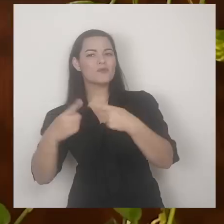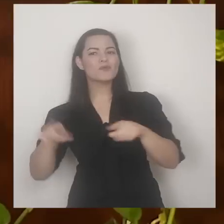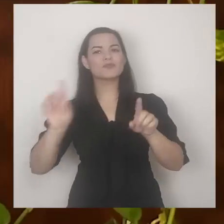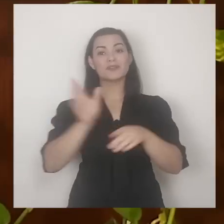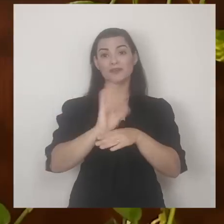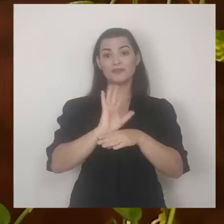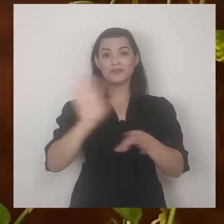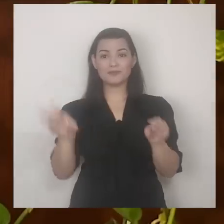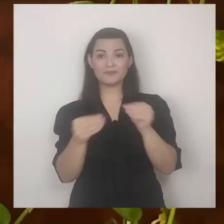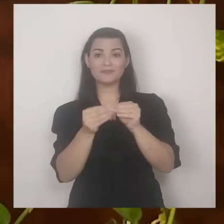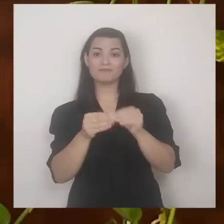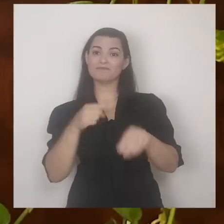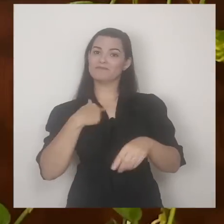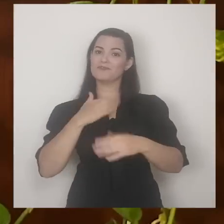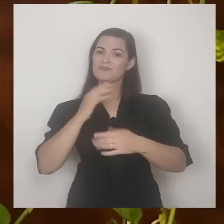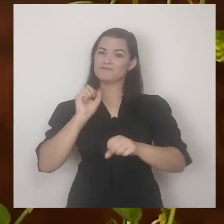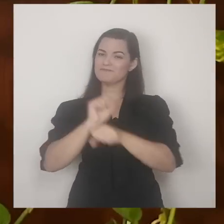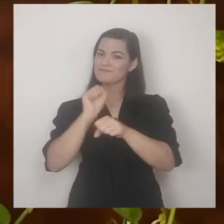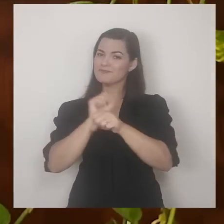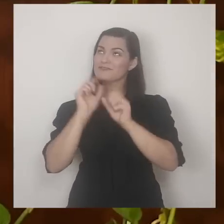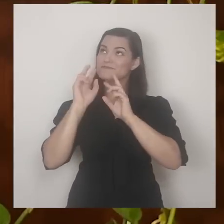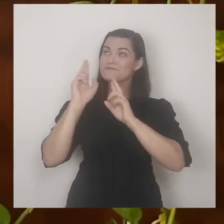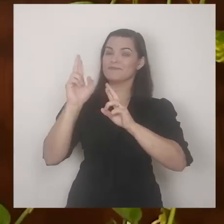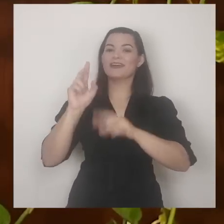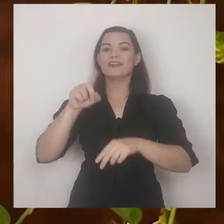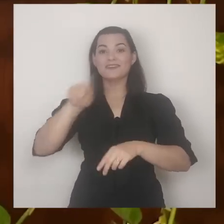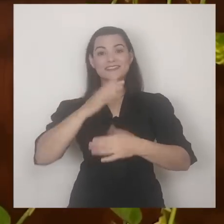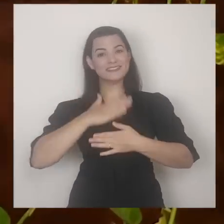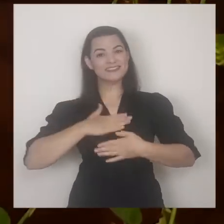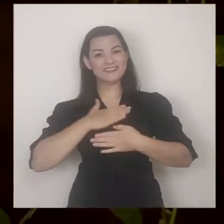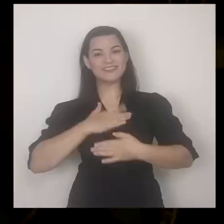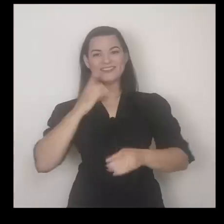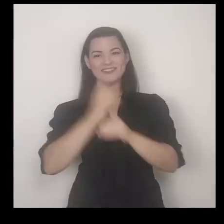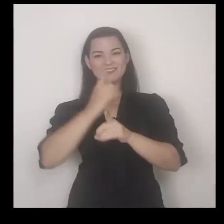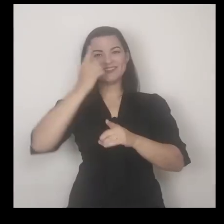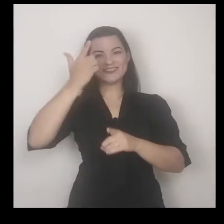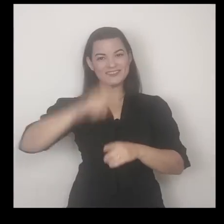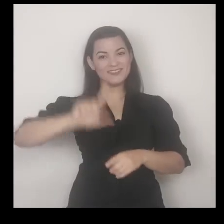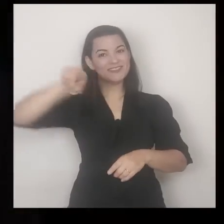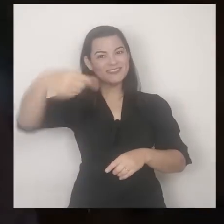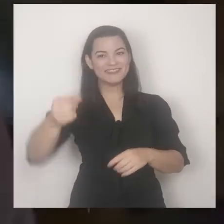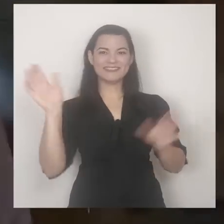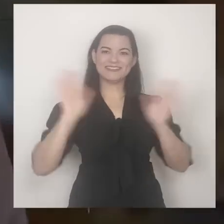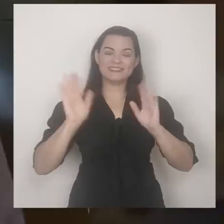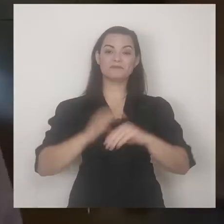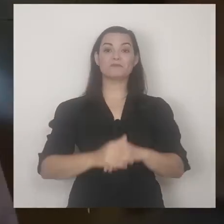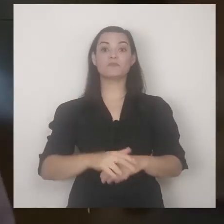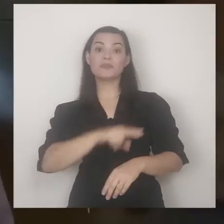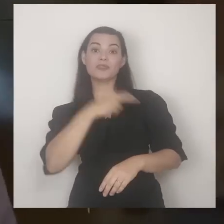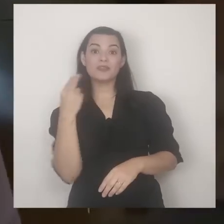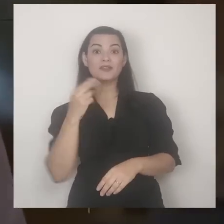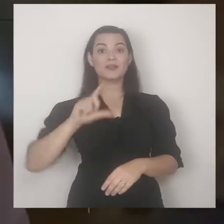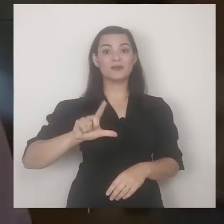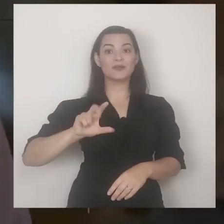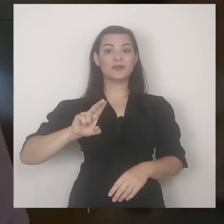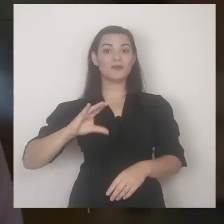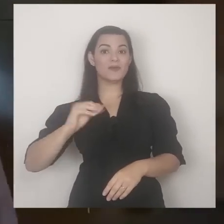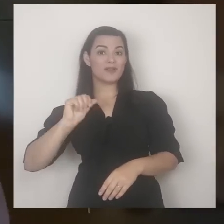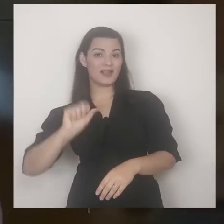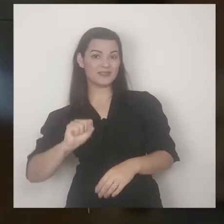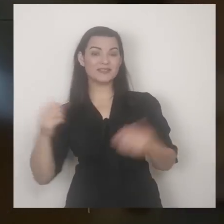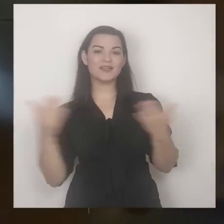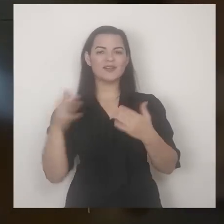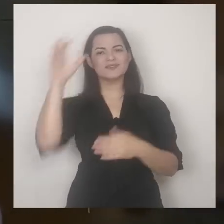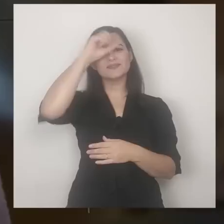conversa de hoje. A gente espera que você goste e se encontra na próxima semana. Tchau! Olá pessoal, meu nome é Lucas. Hoje